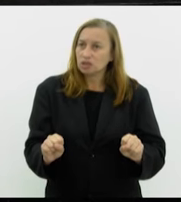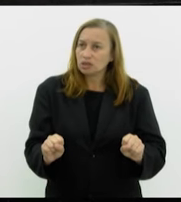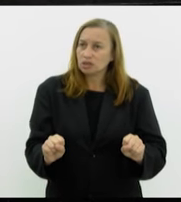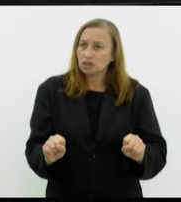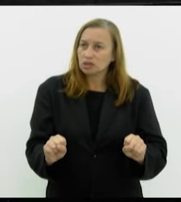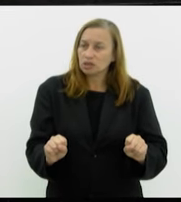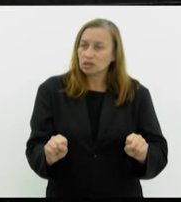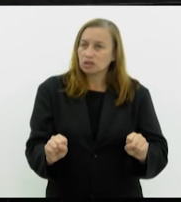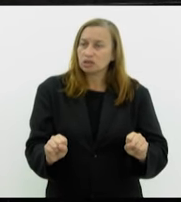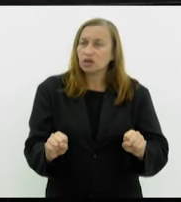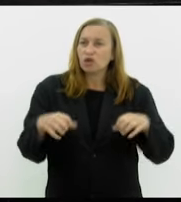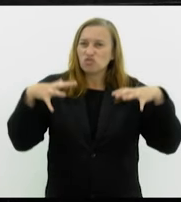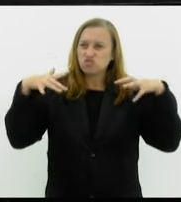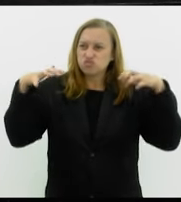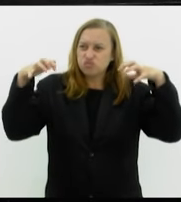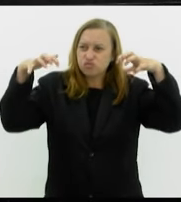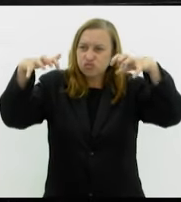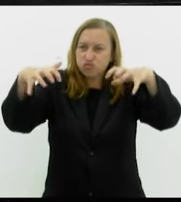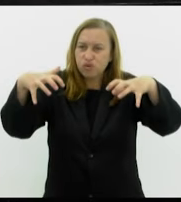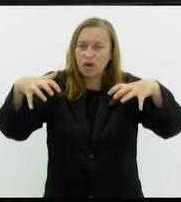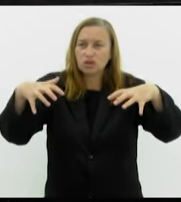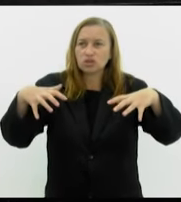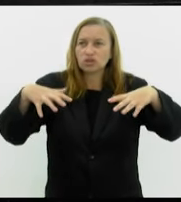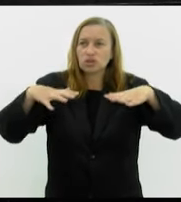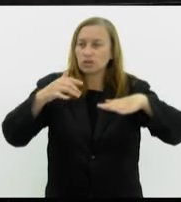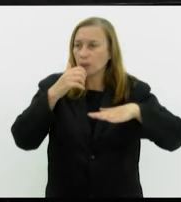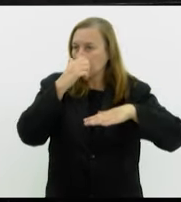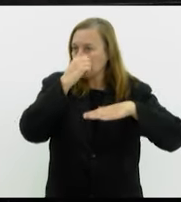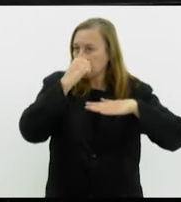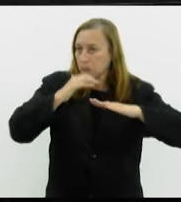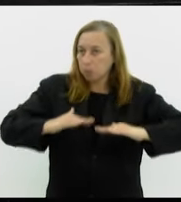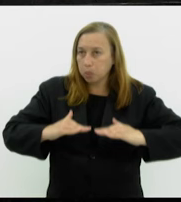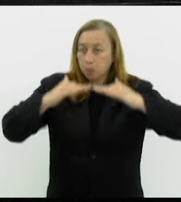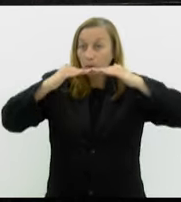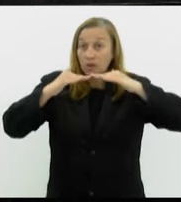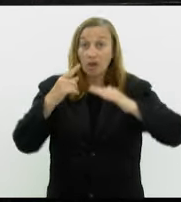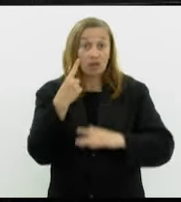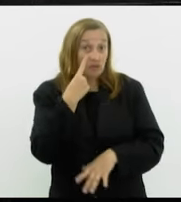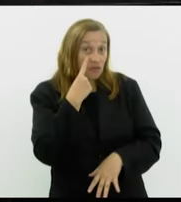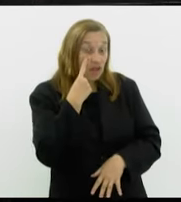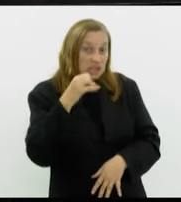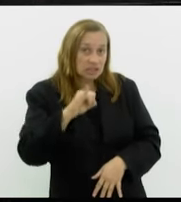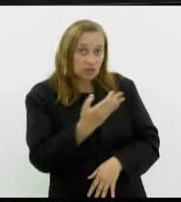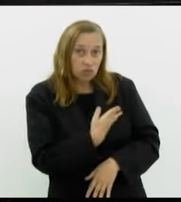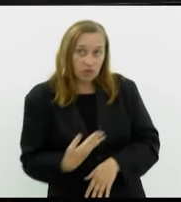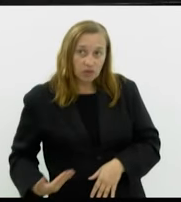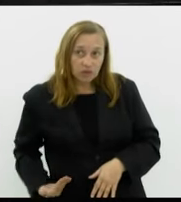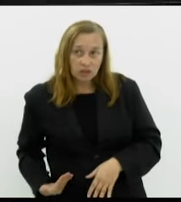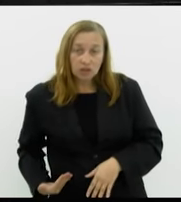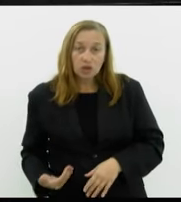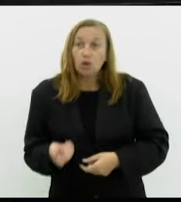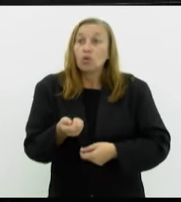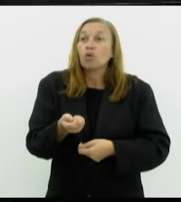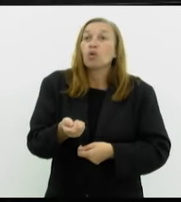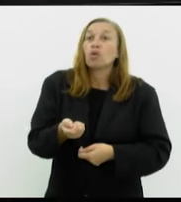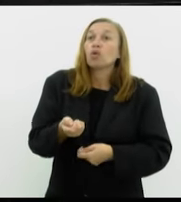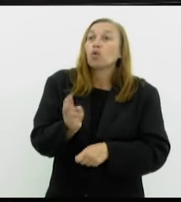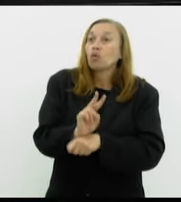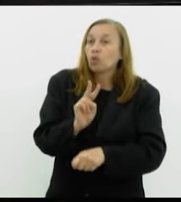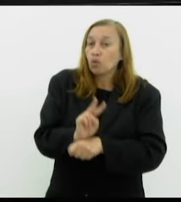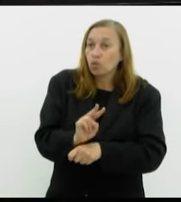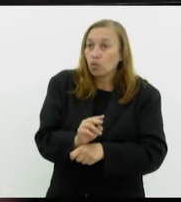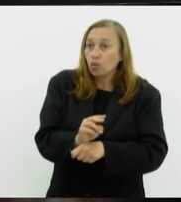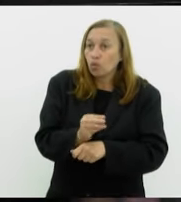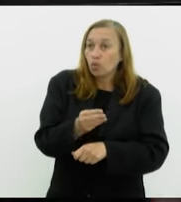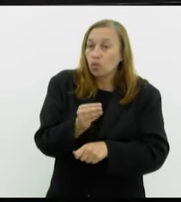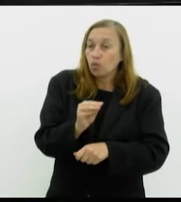Porto Alegre. Veja, se o governador cuida dos investimentos,